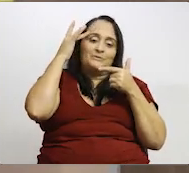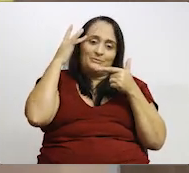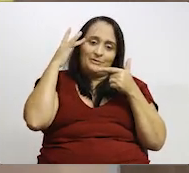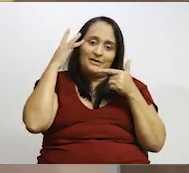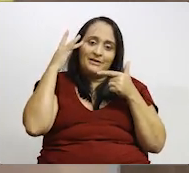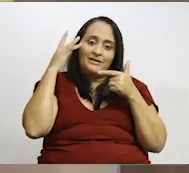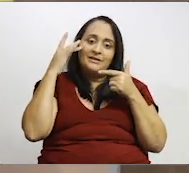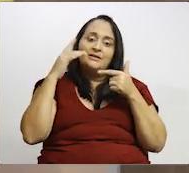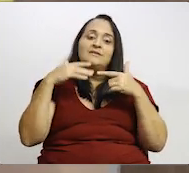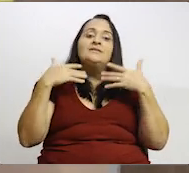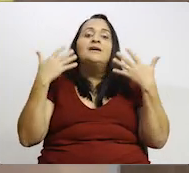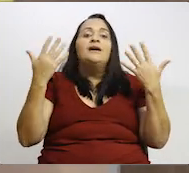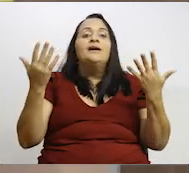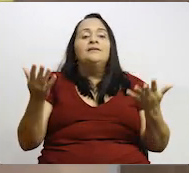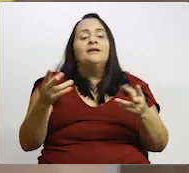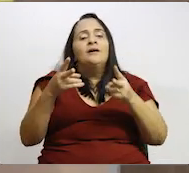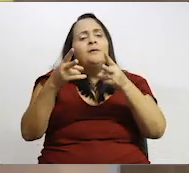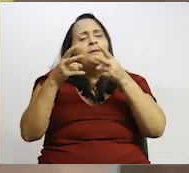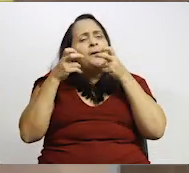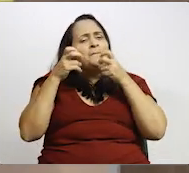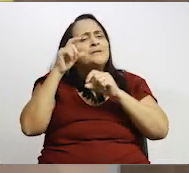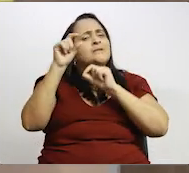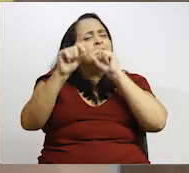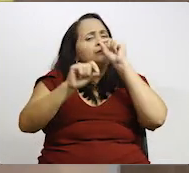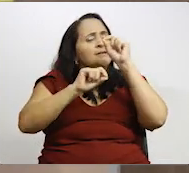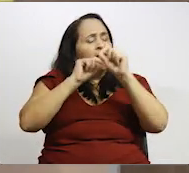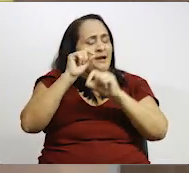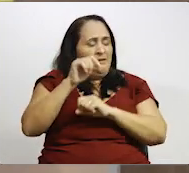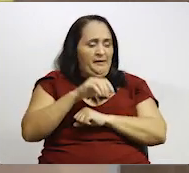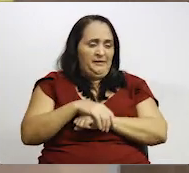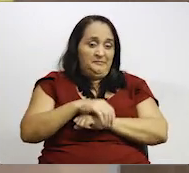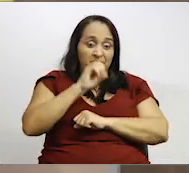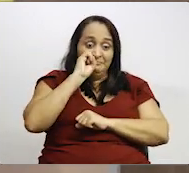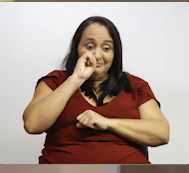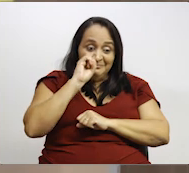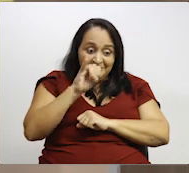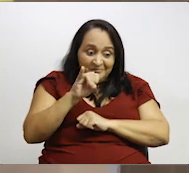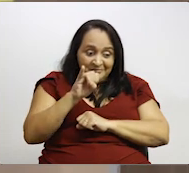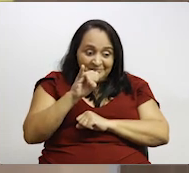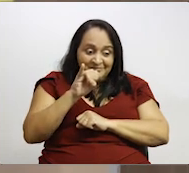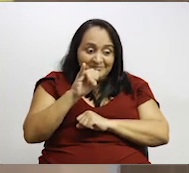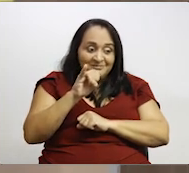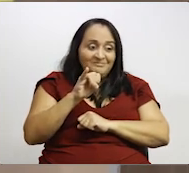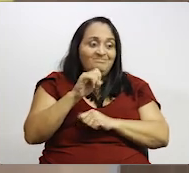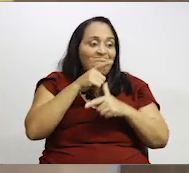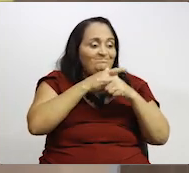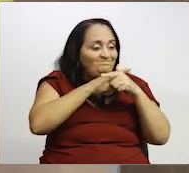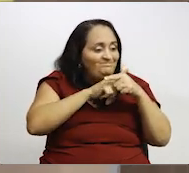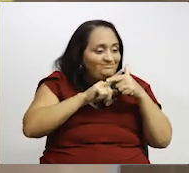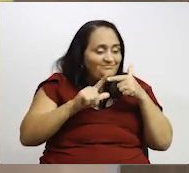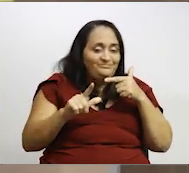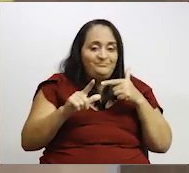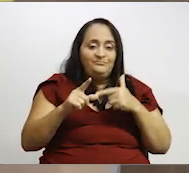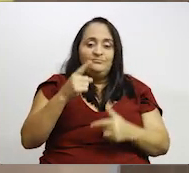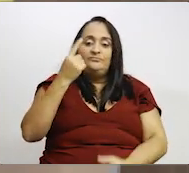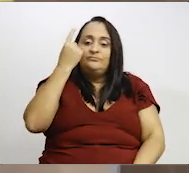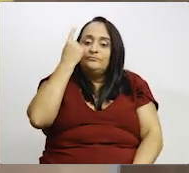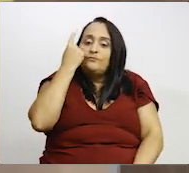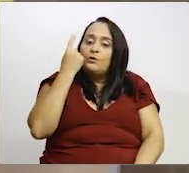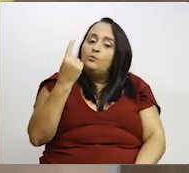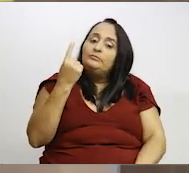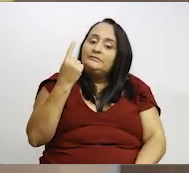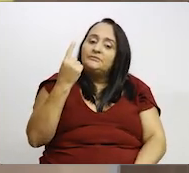pessoas. Então, observe que se na primeira situação eu dividi e pude ficar com